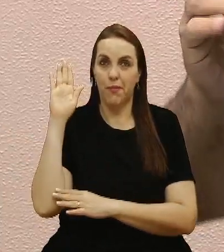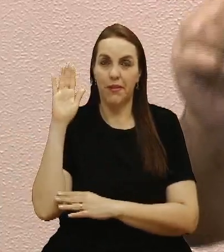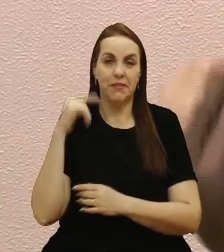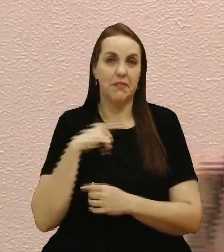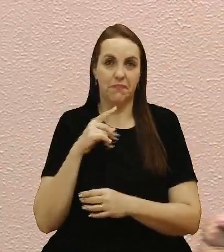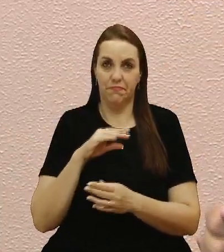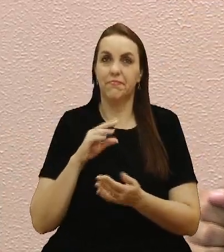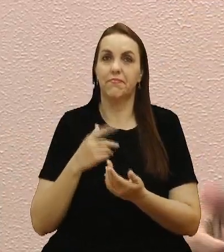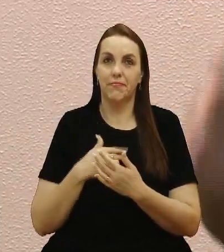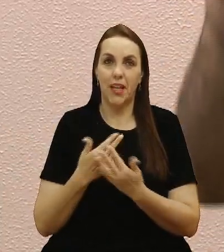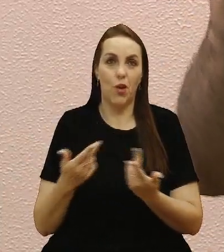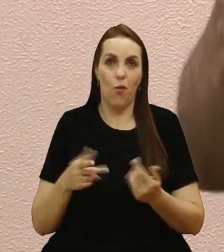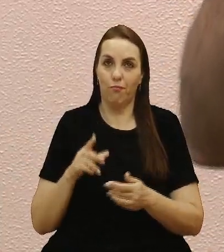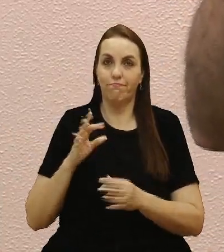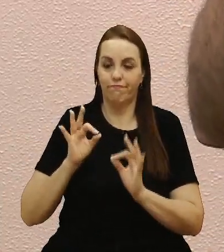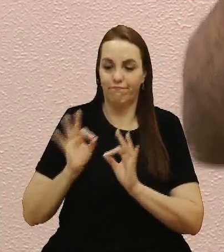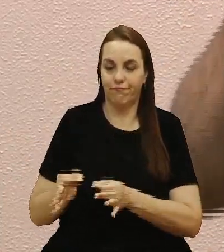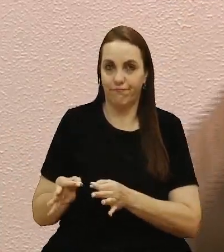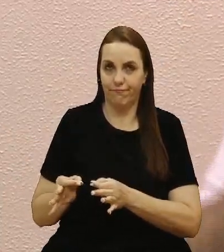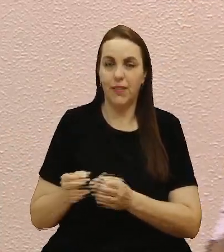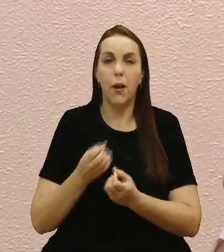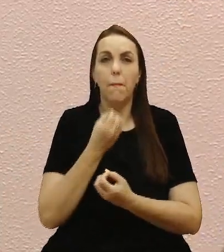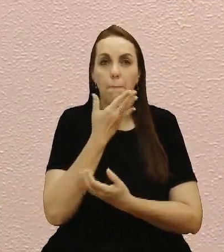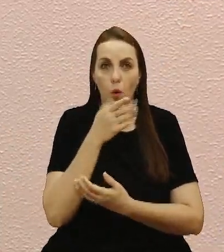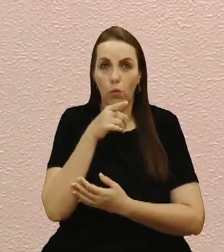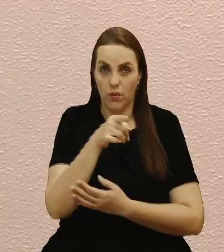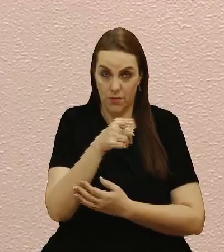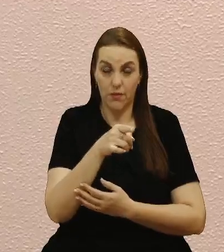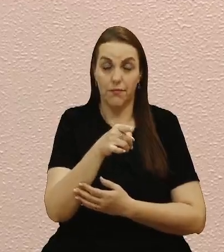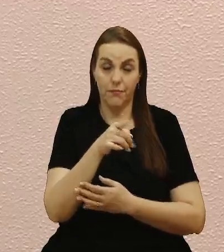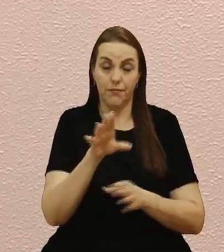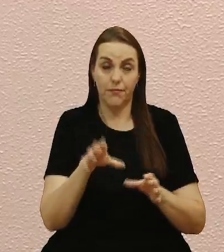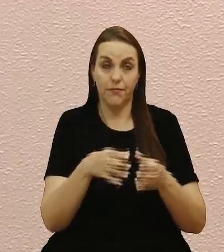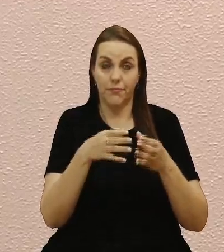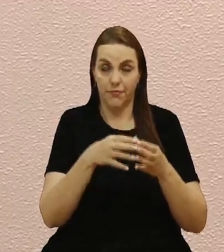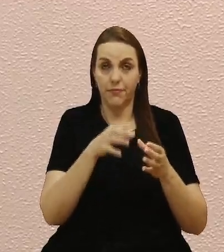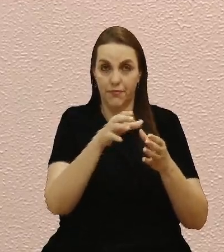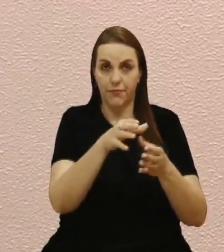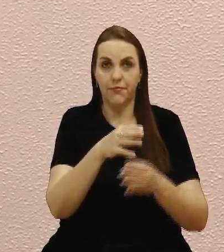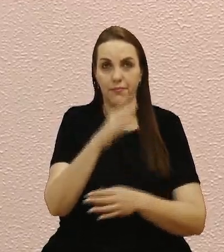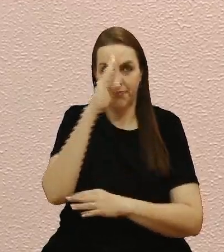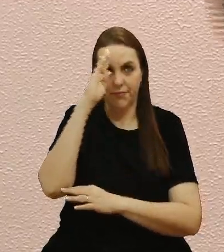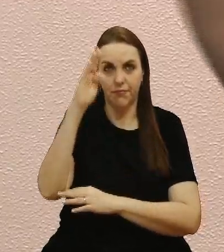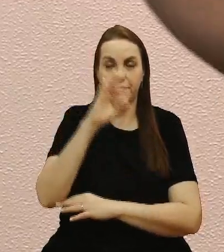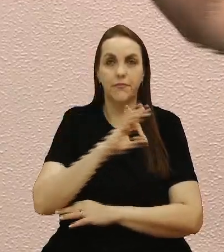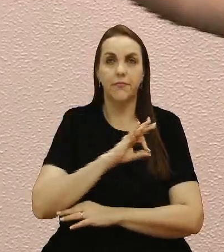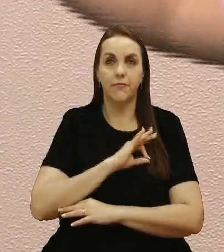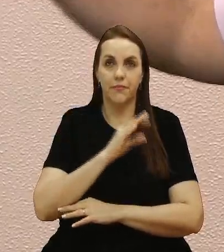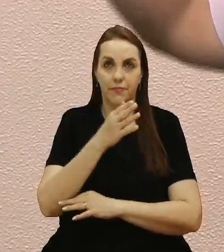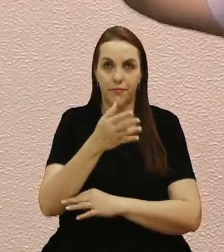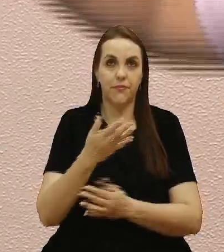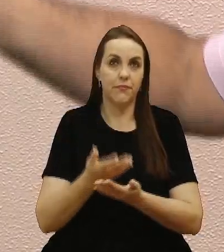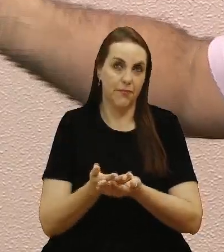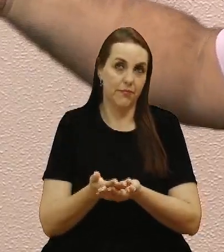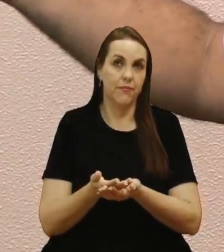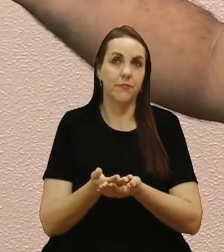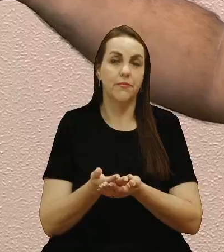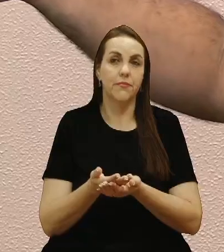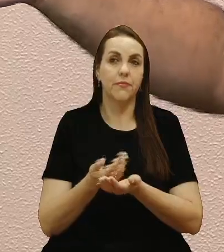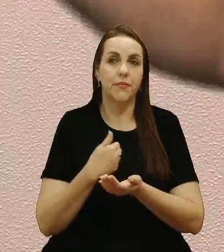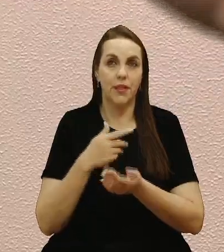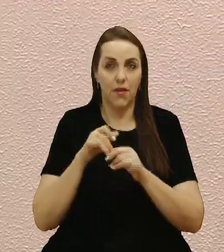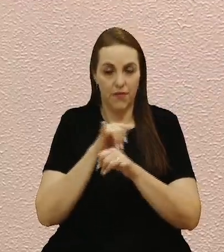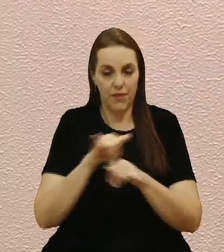bom que a Guarda está aqui. Eu espero que o secretário adjunto e o chefe da Guarda venham anunciar a data,